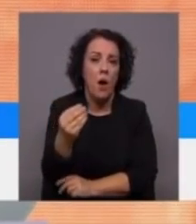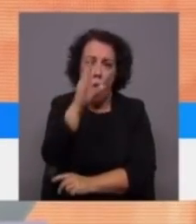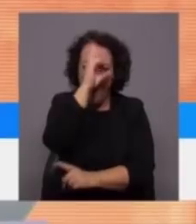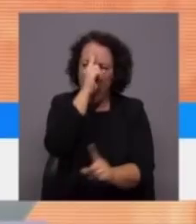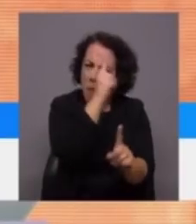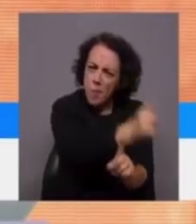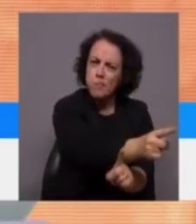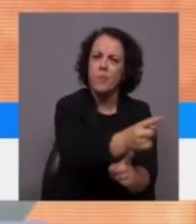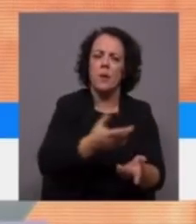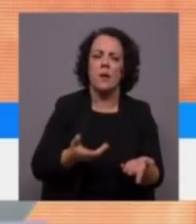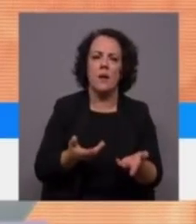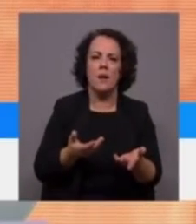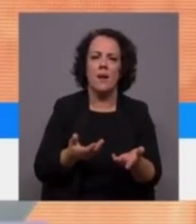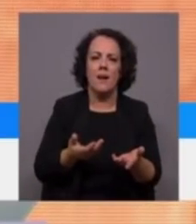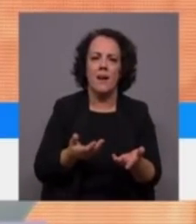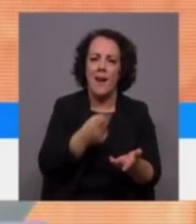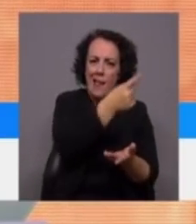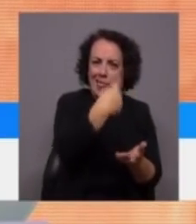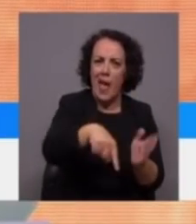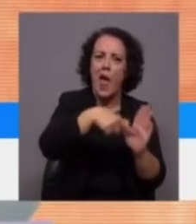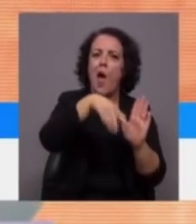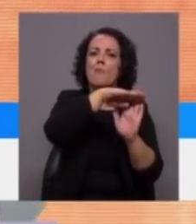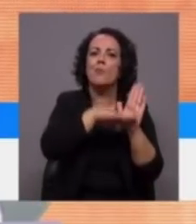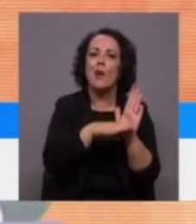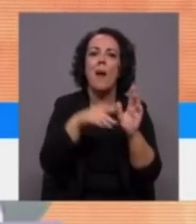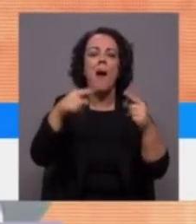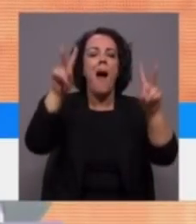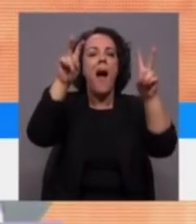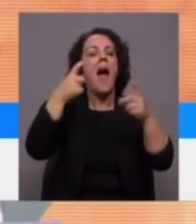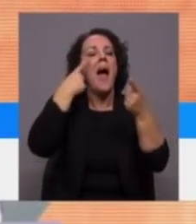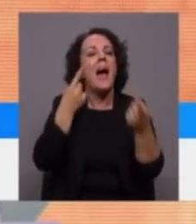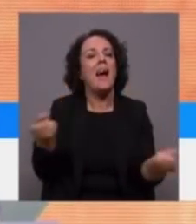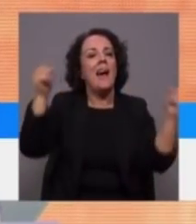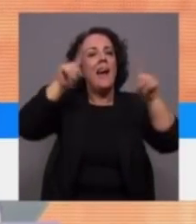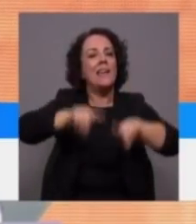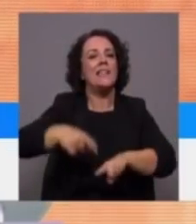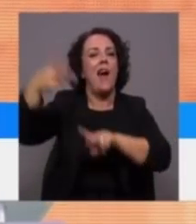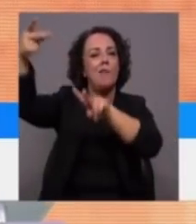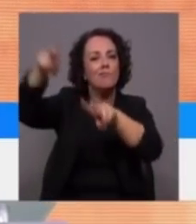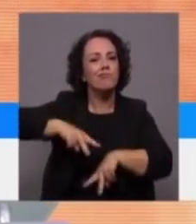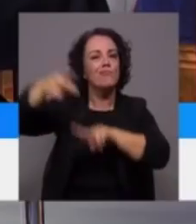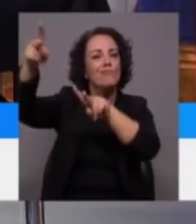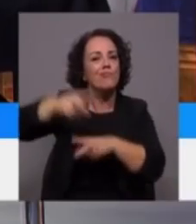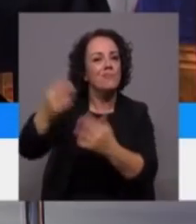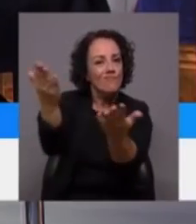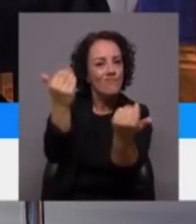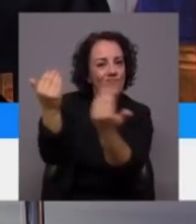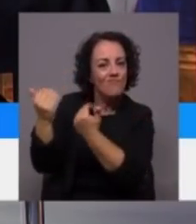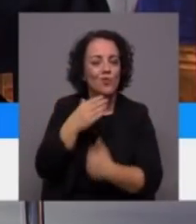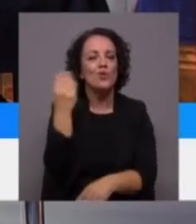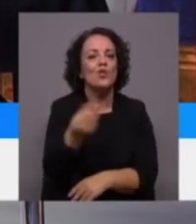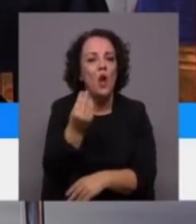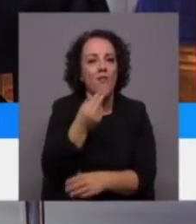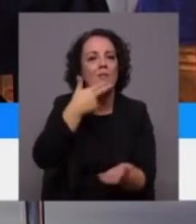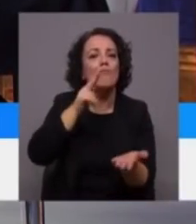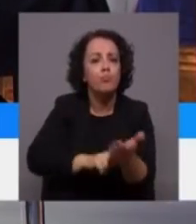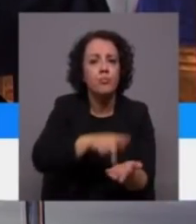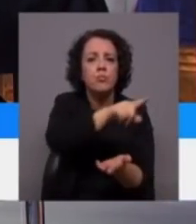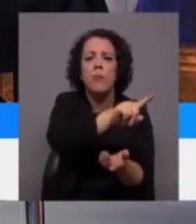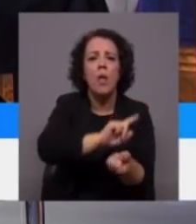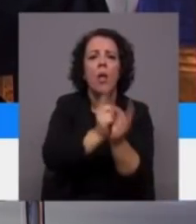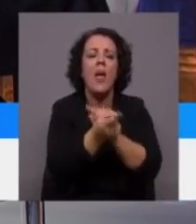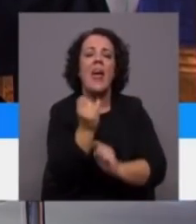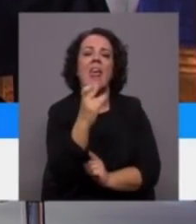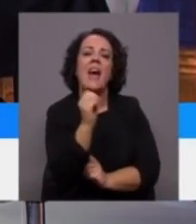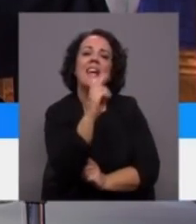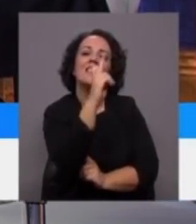sabe disto porque tem problema regressar tem exatamente essas esses jovens poderem voltar a Portugal e o que é que faz regular a